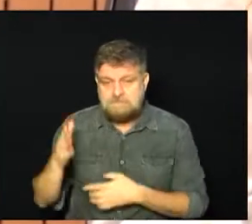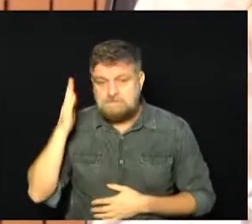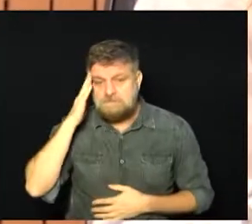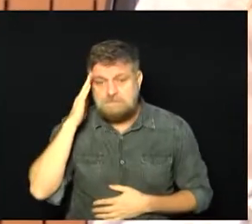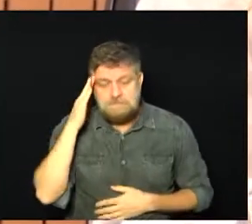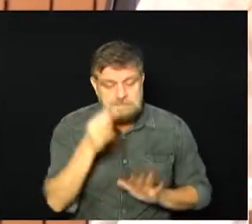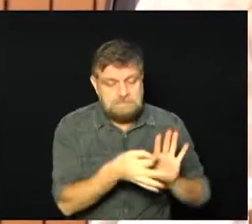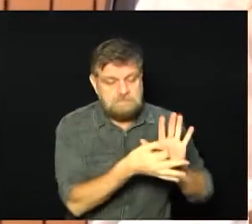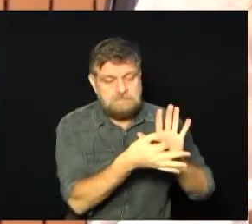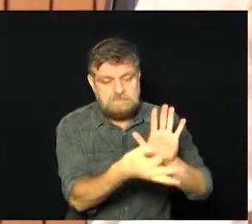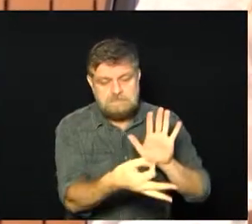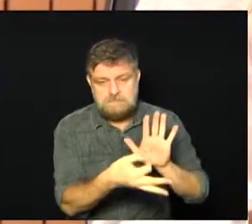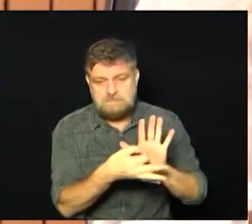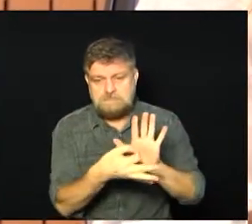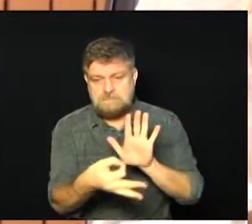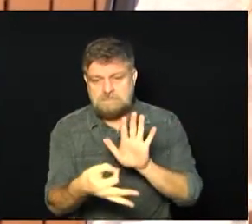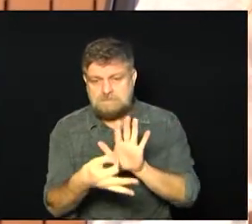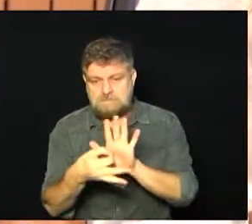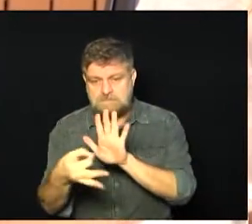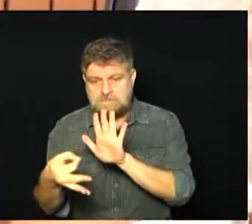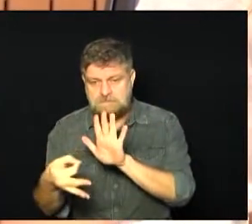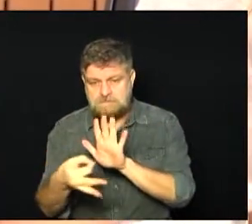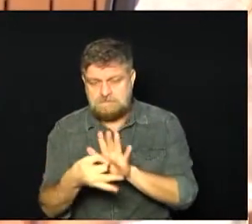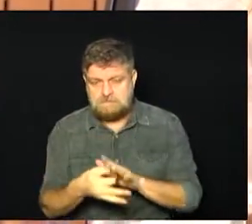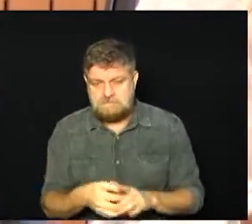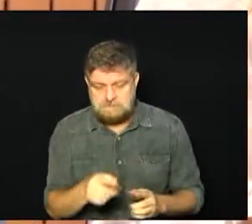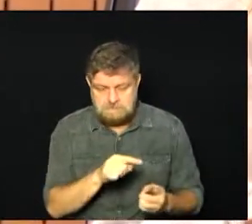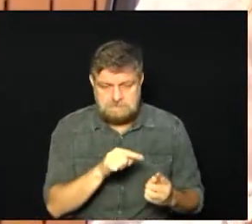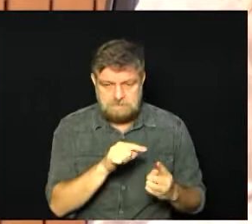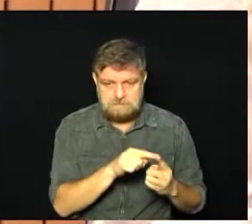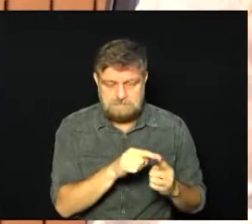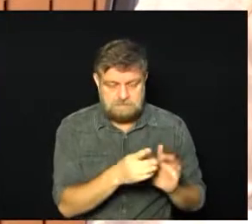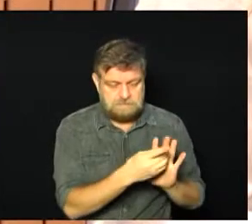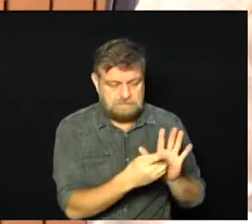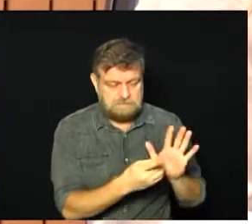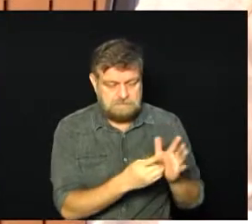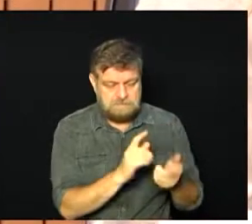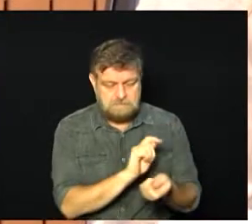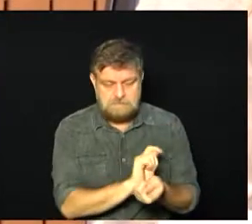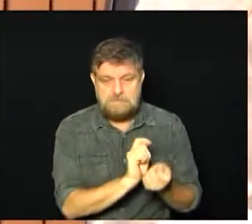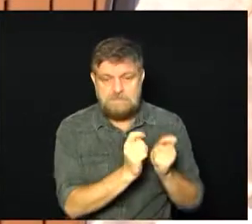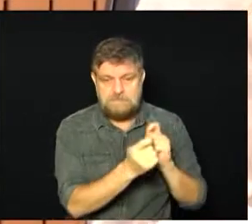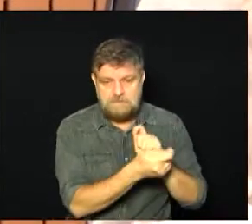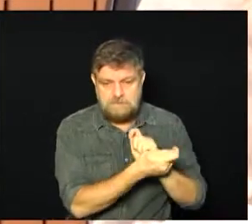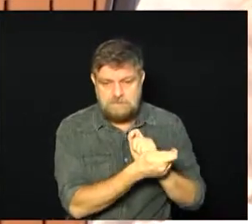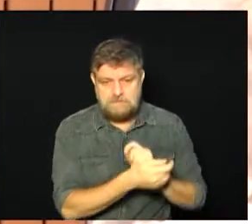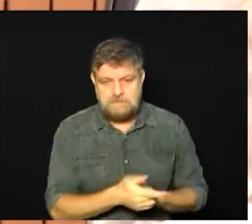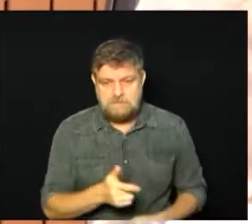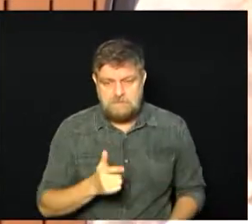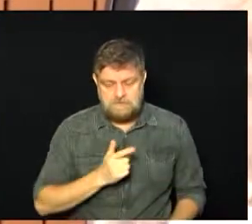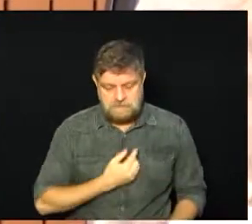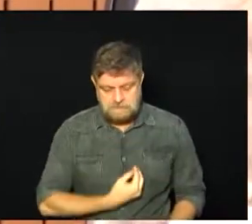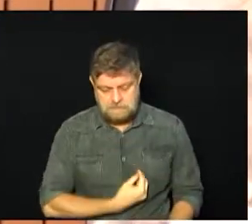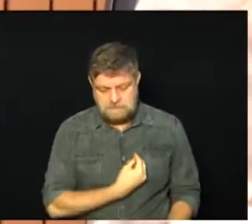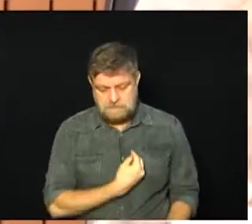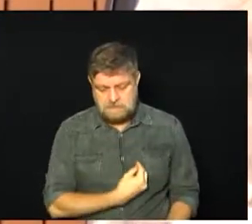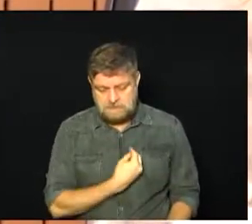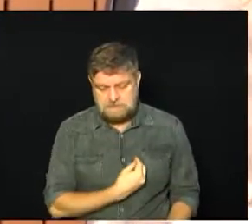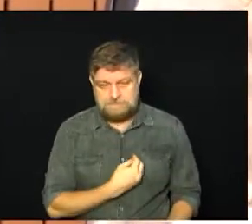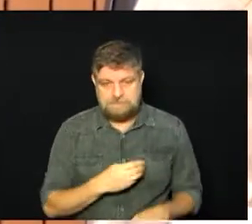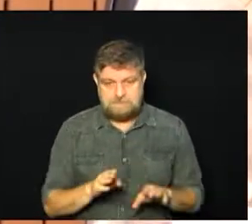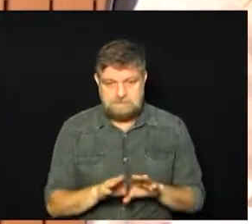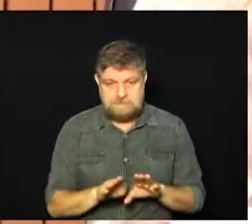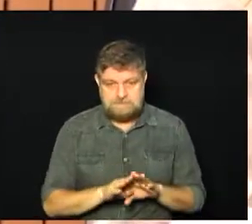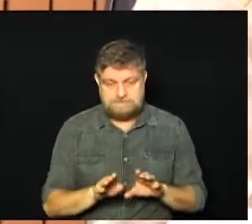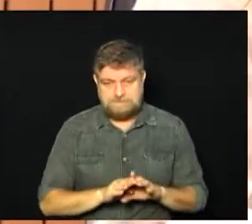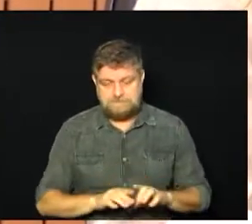sugestões, se for um caso de aprimoramento. Além das pessoas que estão presentes nessa audiência, quem está nos